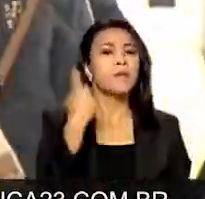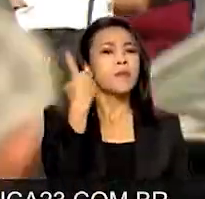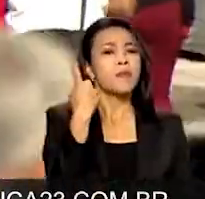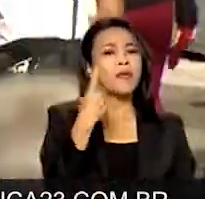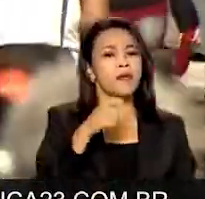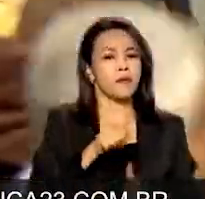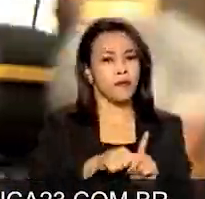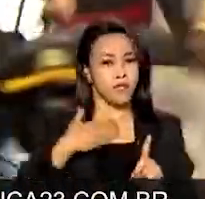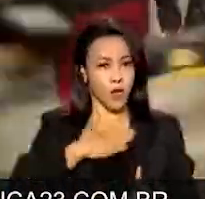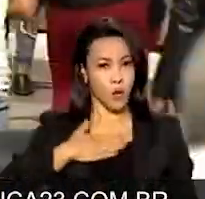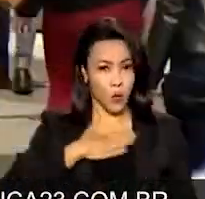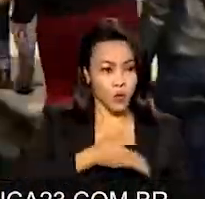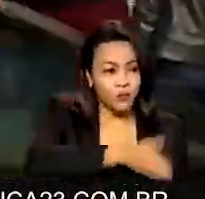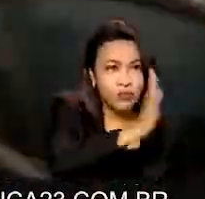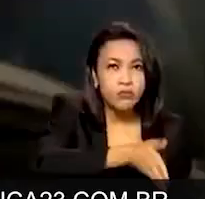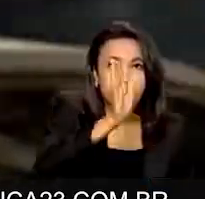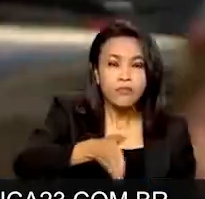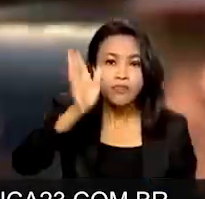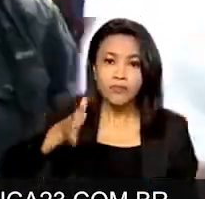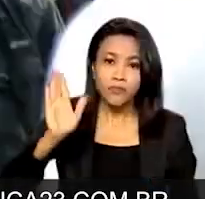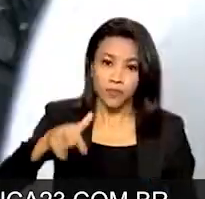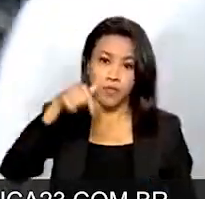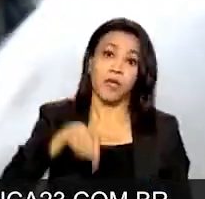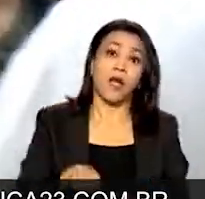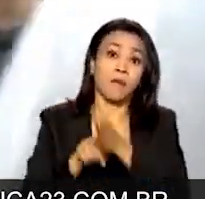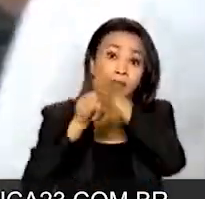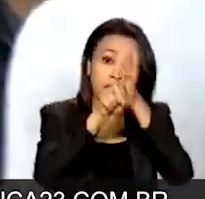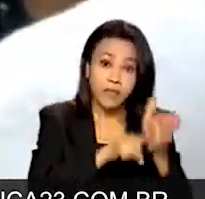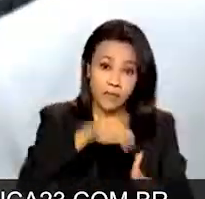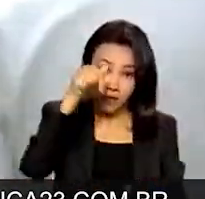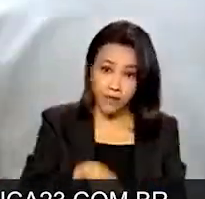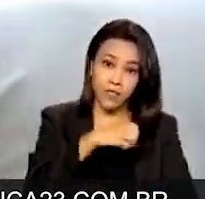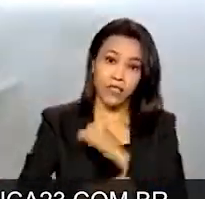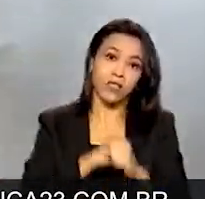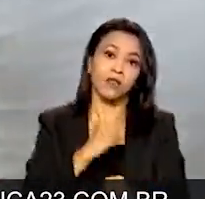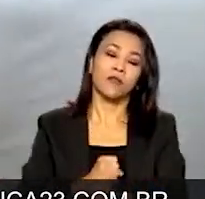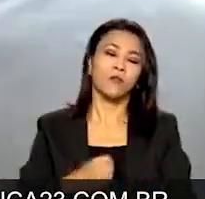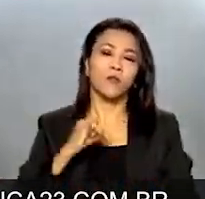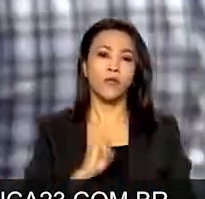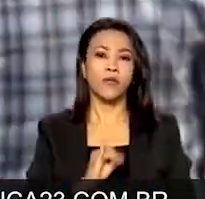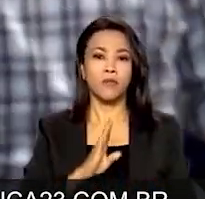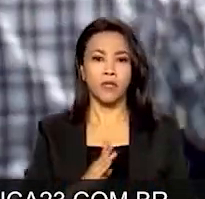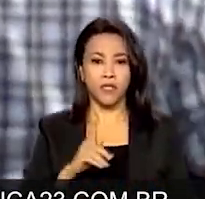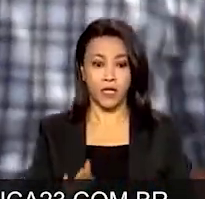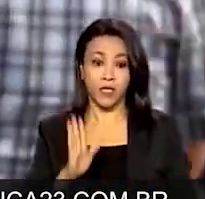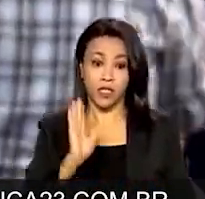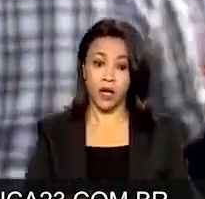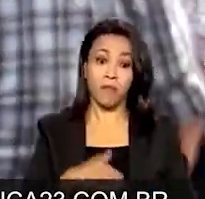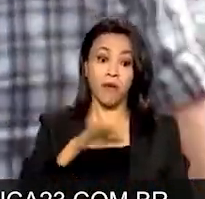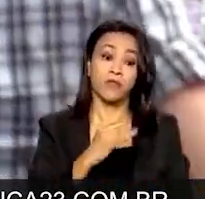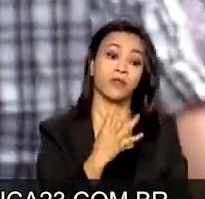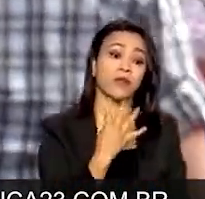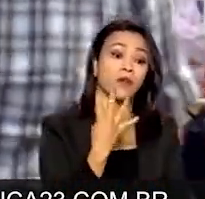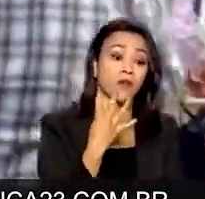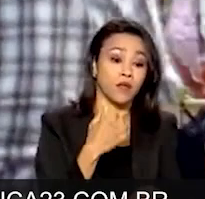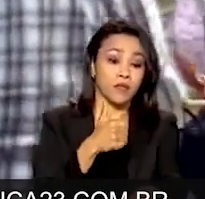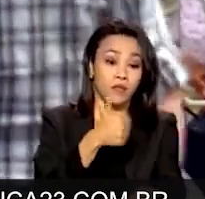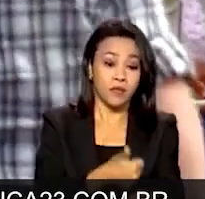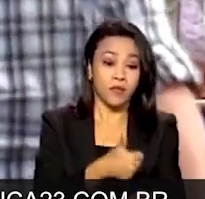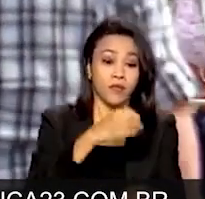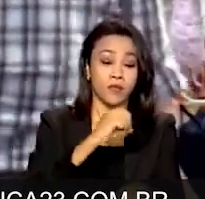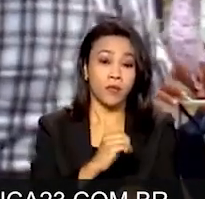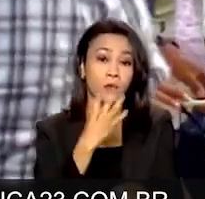agosto, o Censo Demográfico 2022 já contou mais de 104 milhões de pessoas em 36 milhões e 500